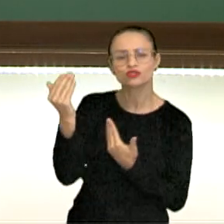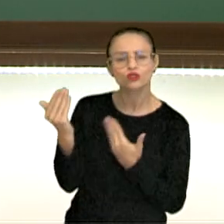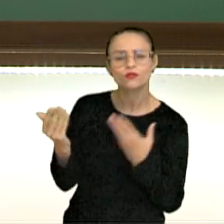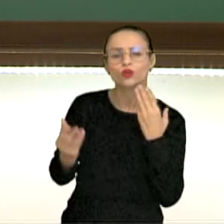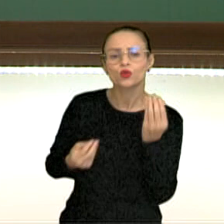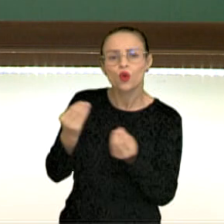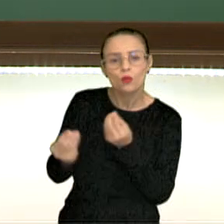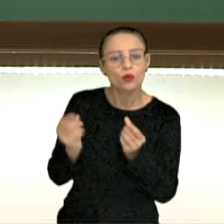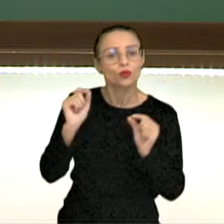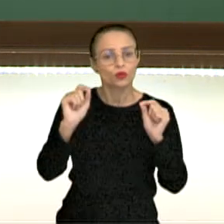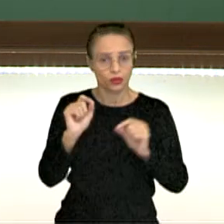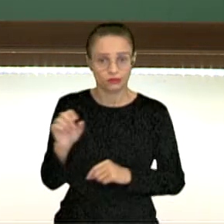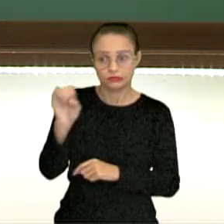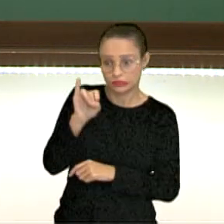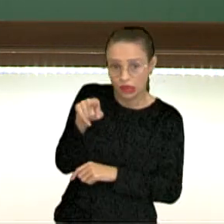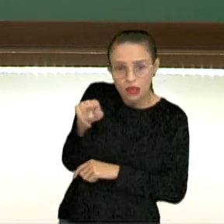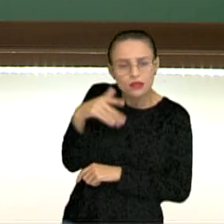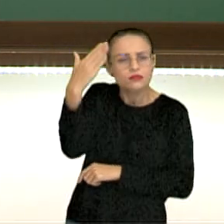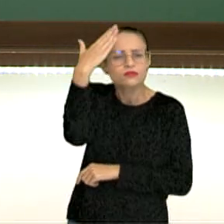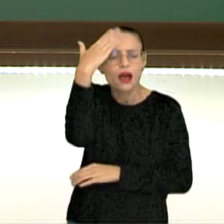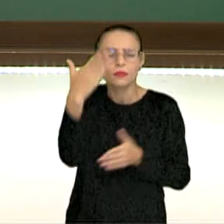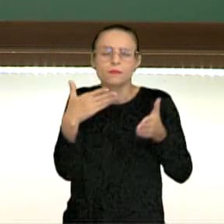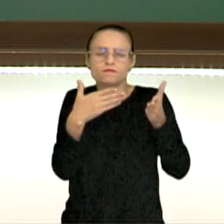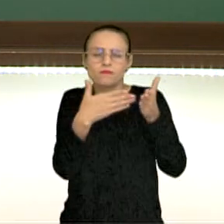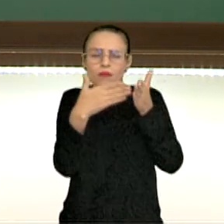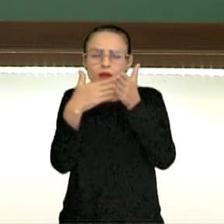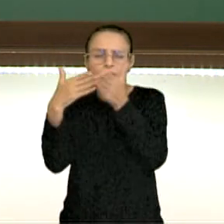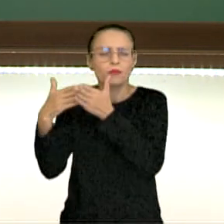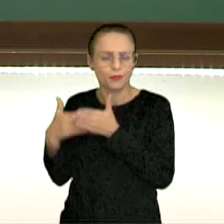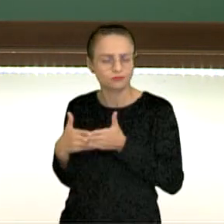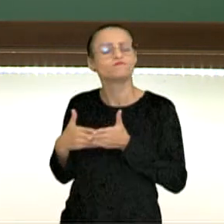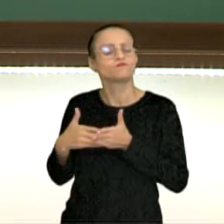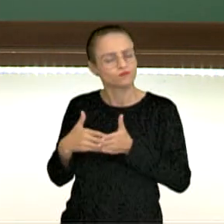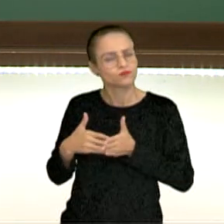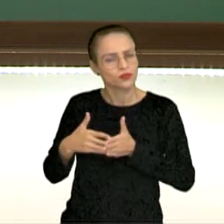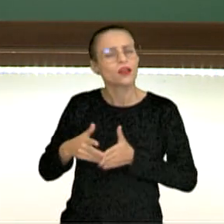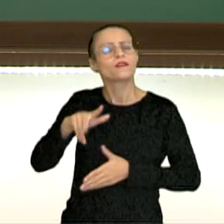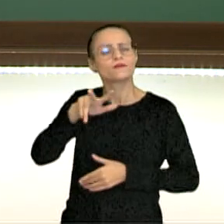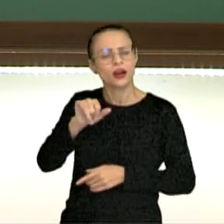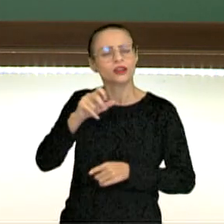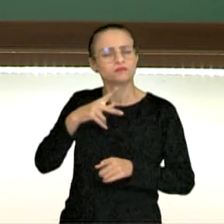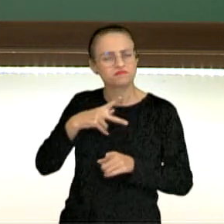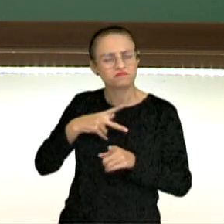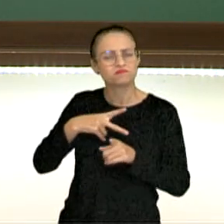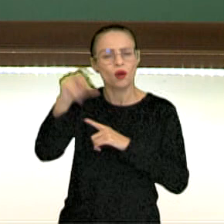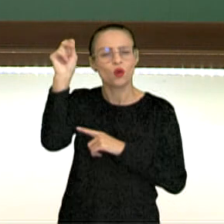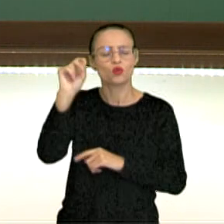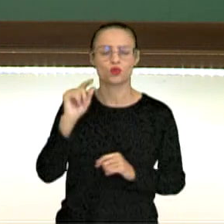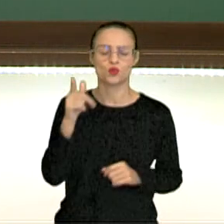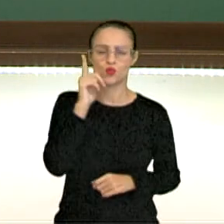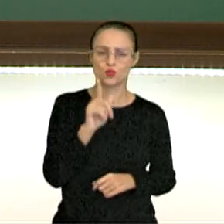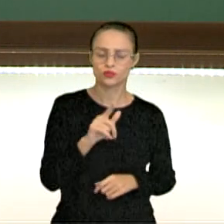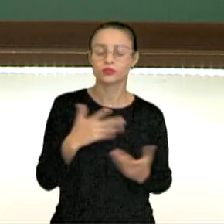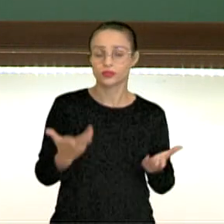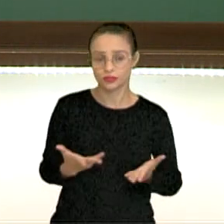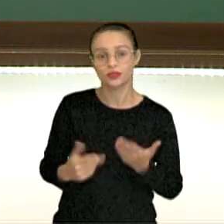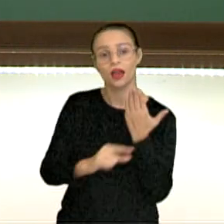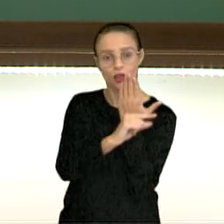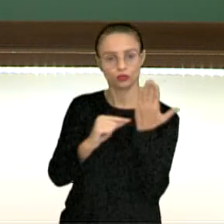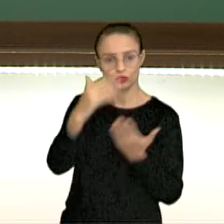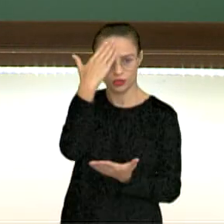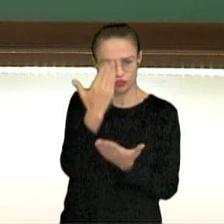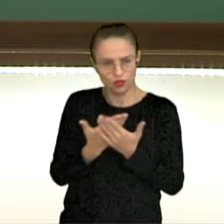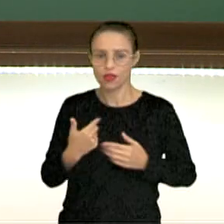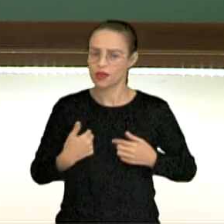que, se ele supera os limites, ele terá um bom sucesso, ele terá um bom resultado. É isso que ela acredita, eu